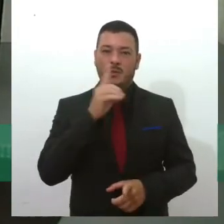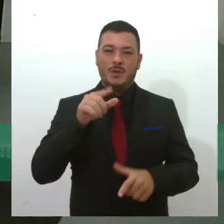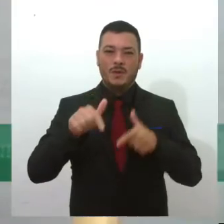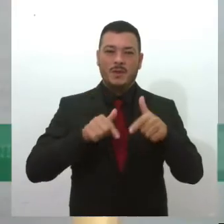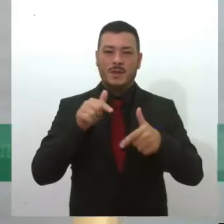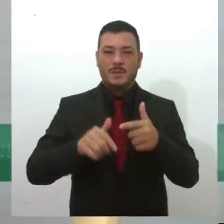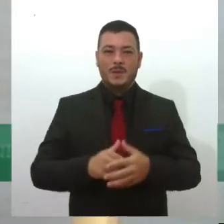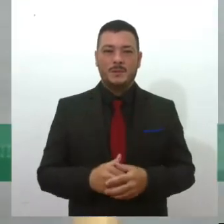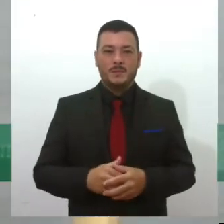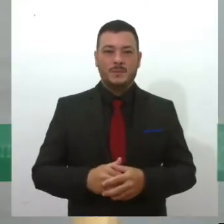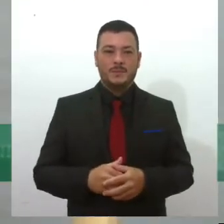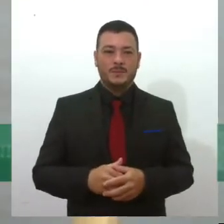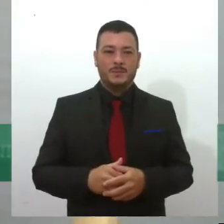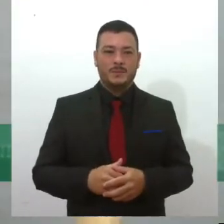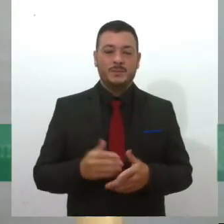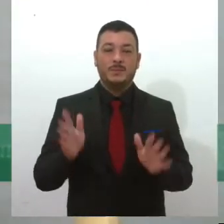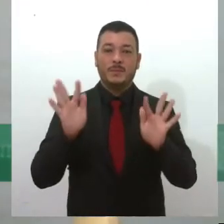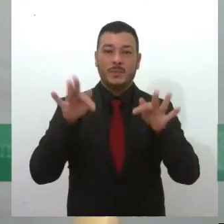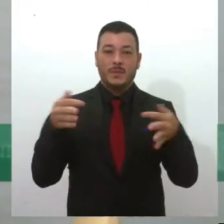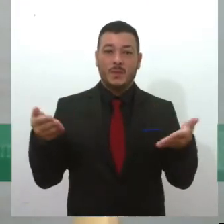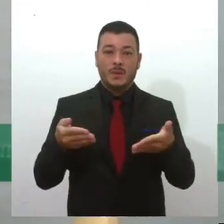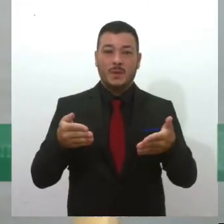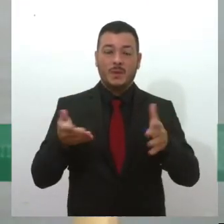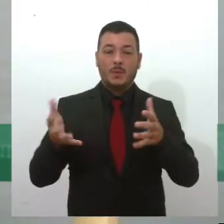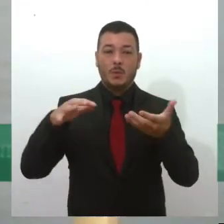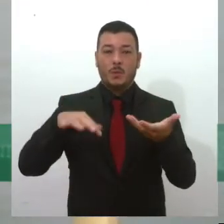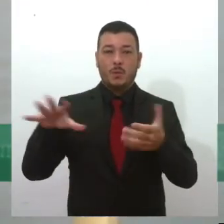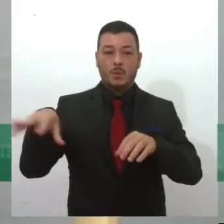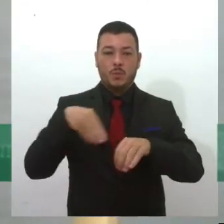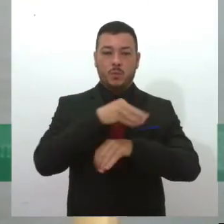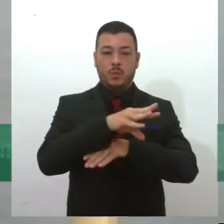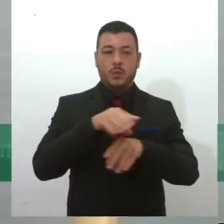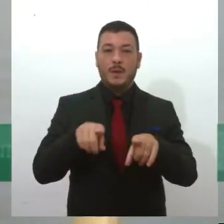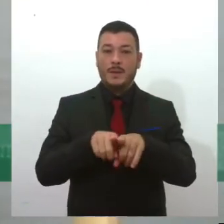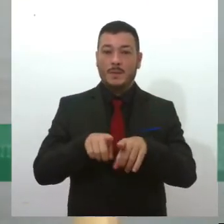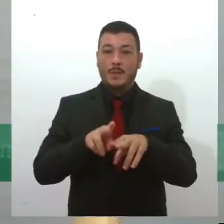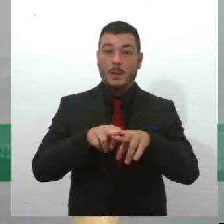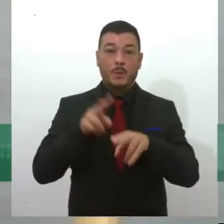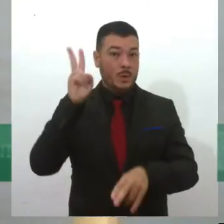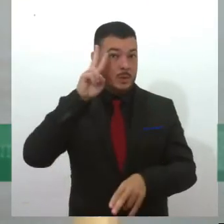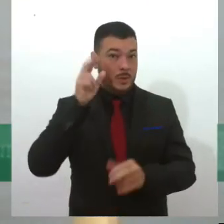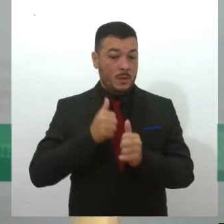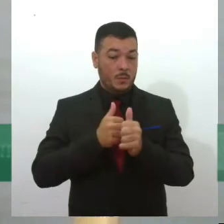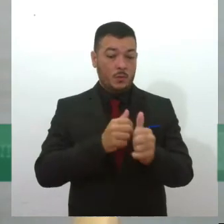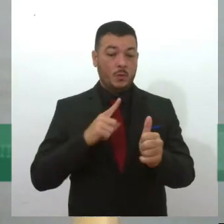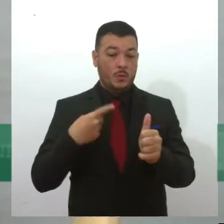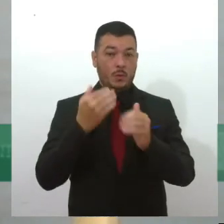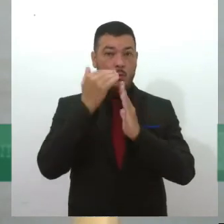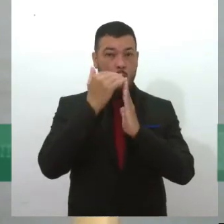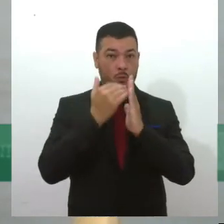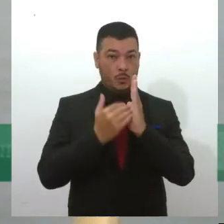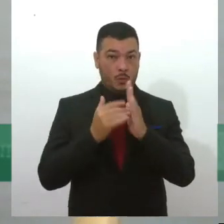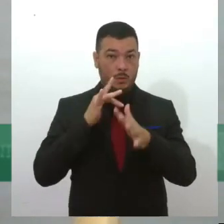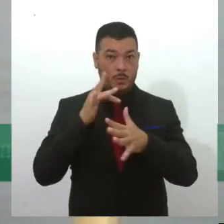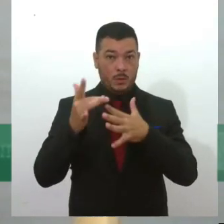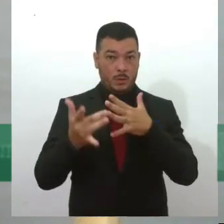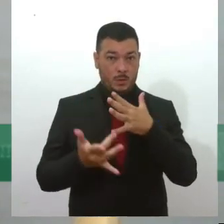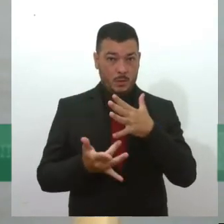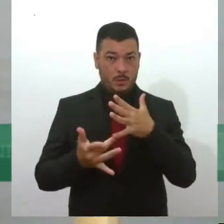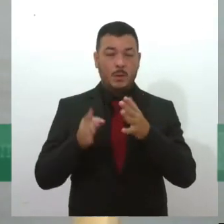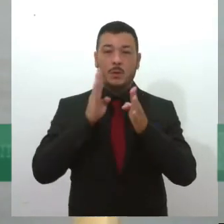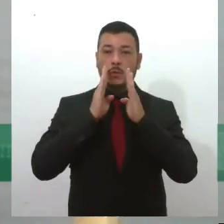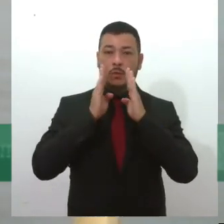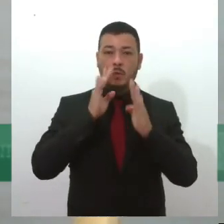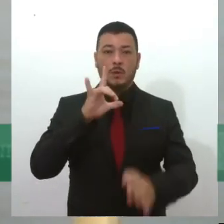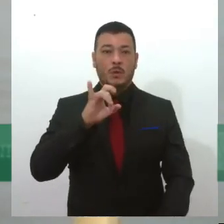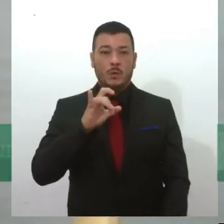vocês. Chegamos ao fim de mais um Congresso em Pauta. E lembre-se, se quiser acompanhar nossa programação pelas redes sociais, no Face e no